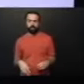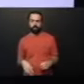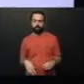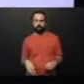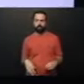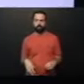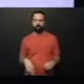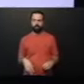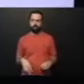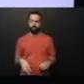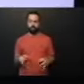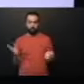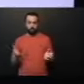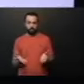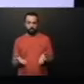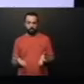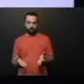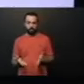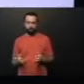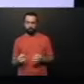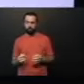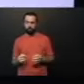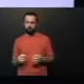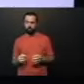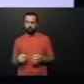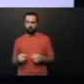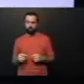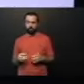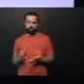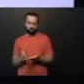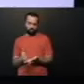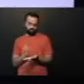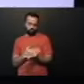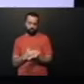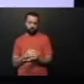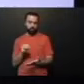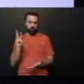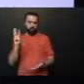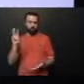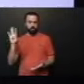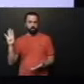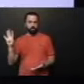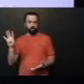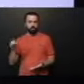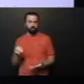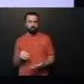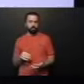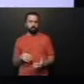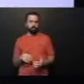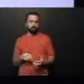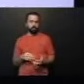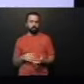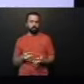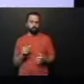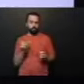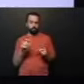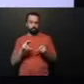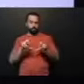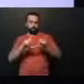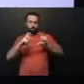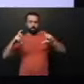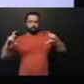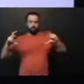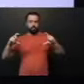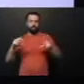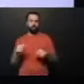Agora, nós vamos para a página 34. No trecho a seguir, também